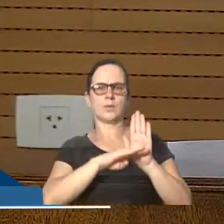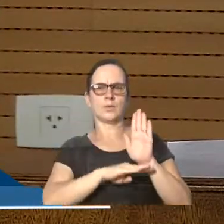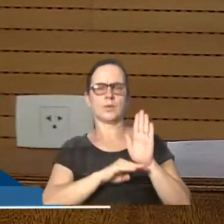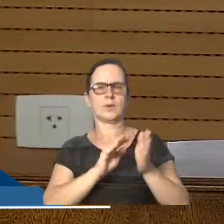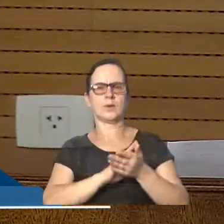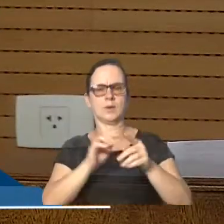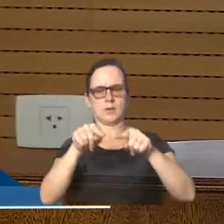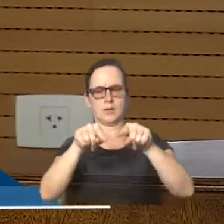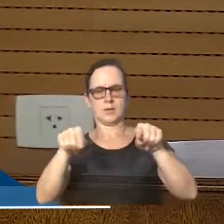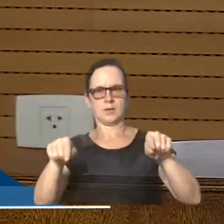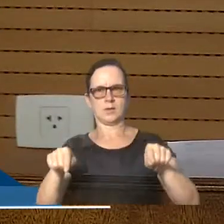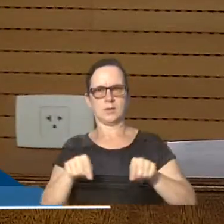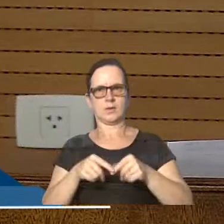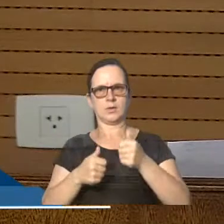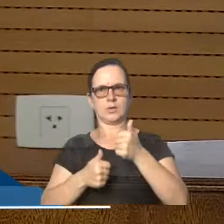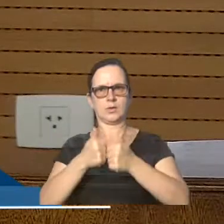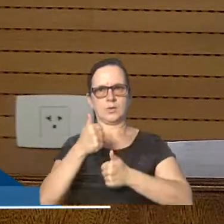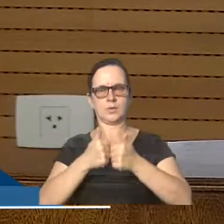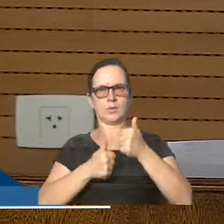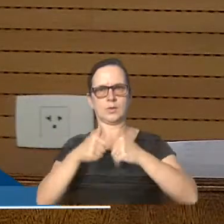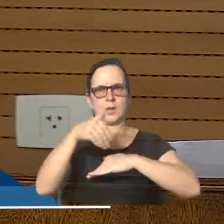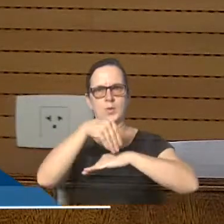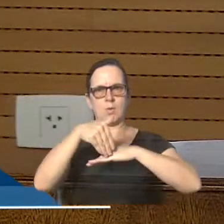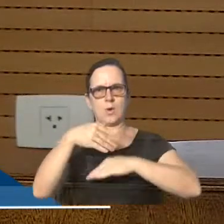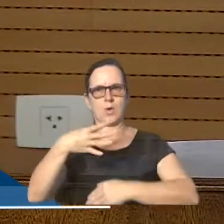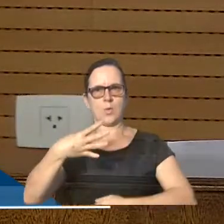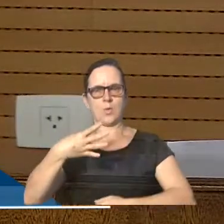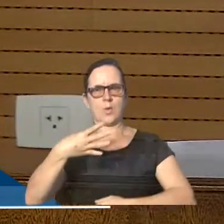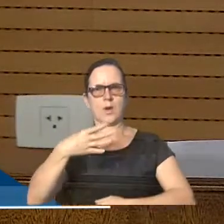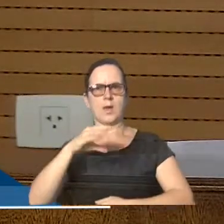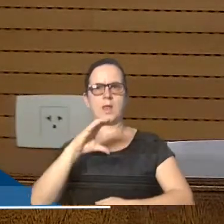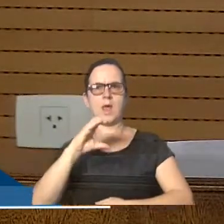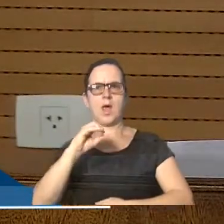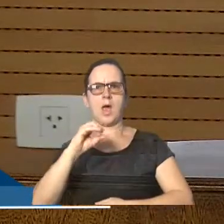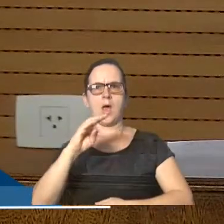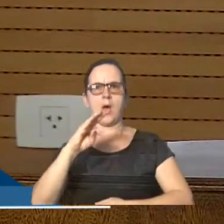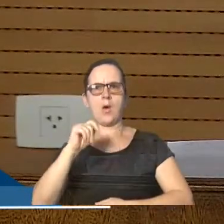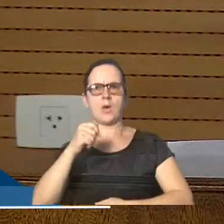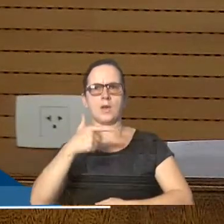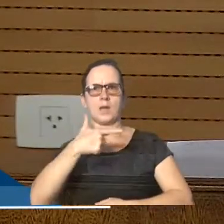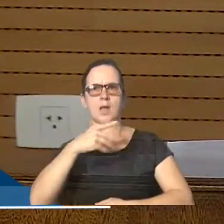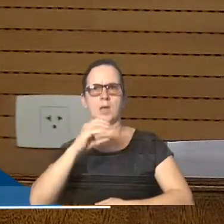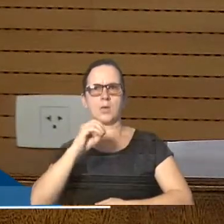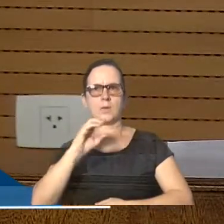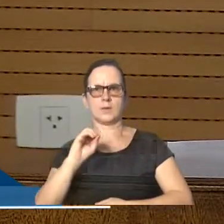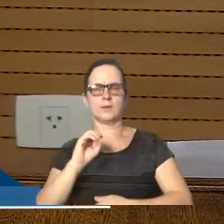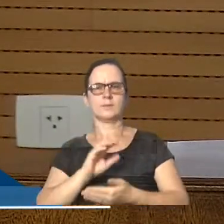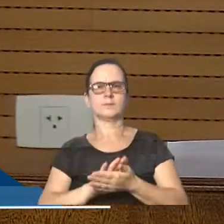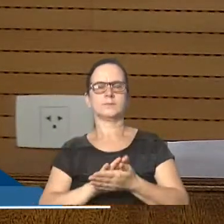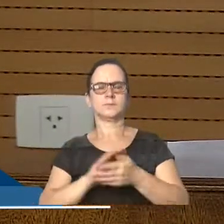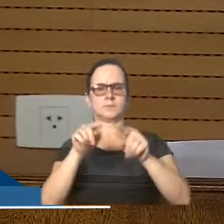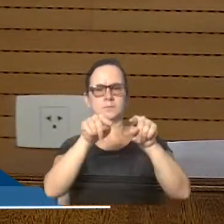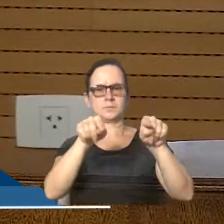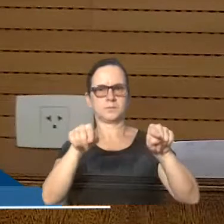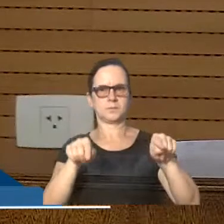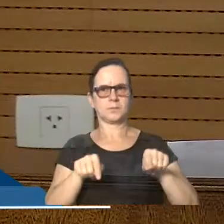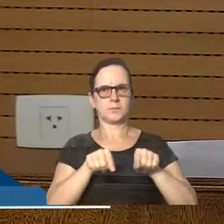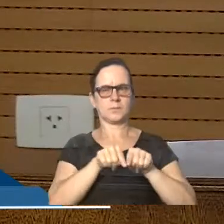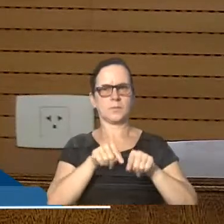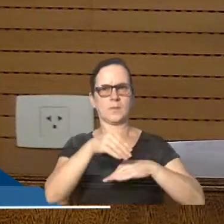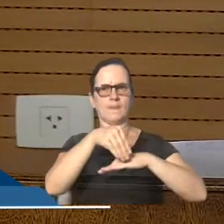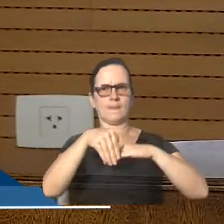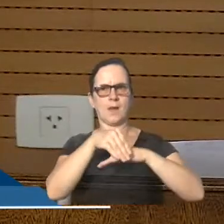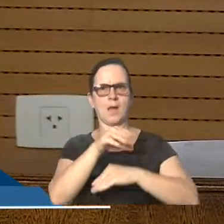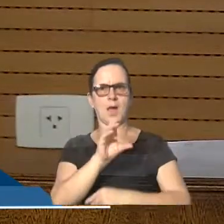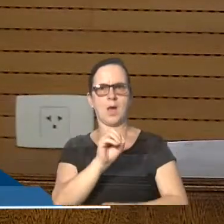da quadra esportiva situada na rua 4, na cota 200. E limpeza e roçagem do terreno situado à rua